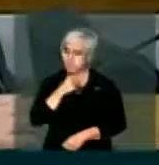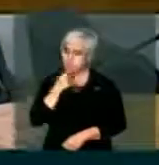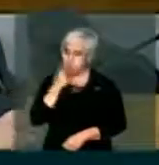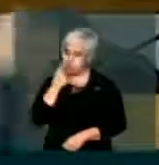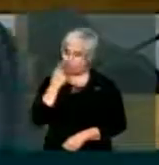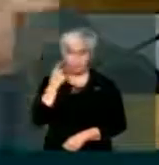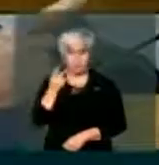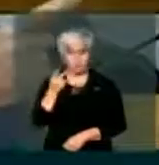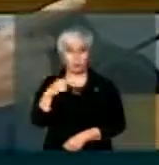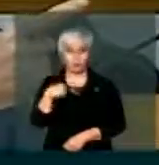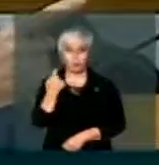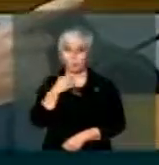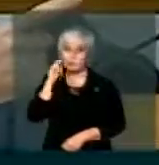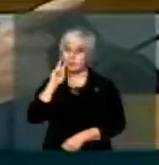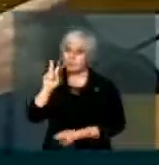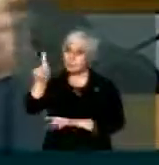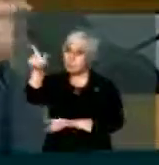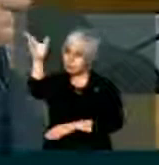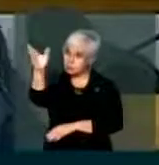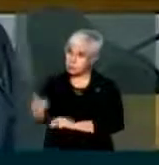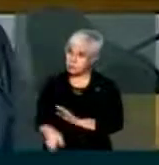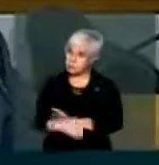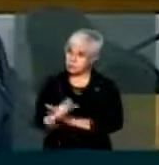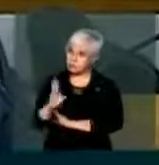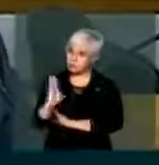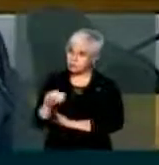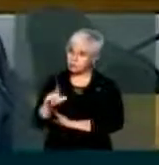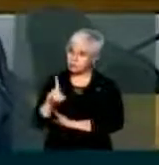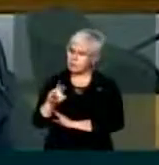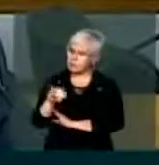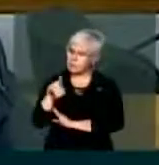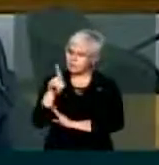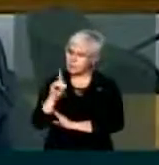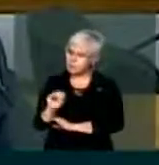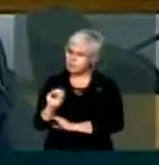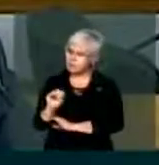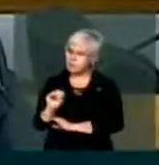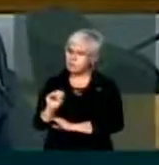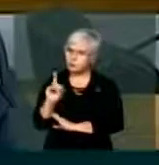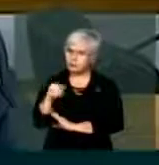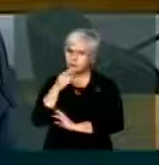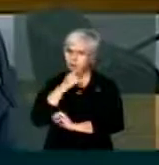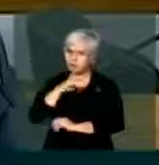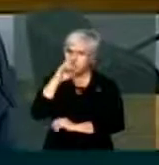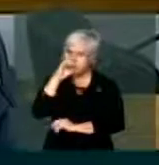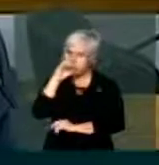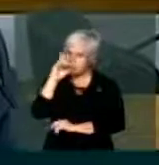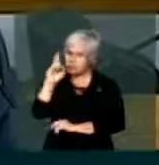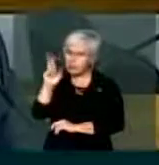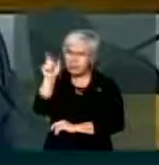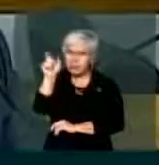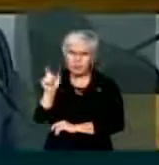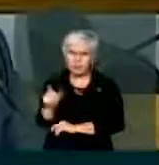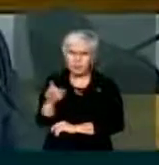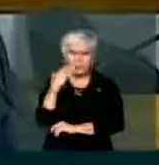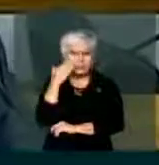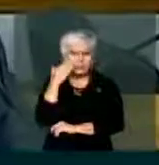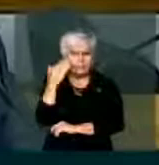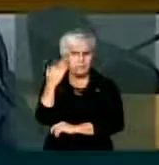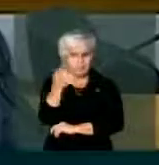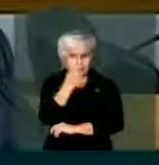diante de um bandido. Não é nem Vossa Senhoria, muito menos o nobre